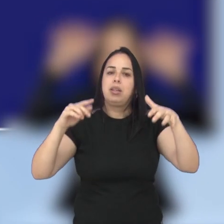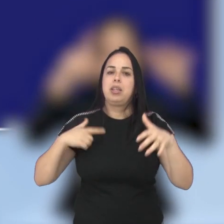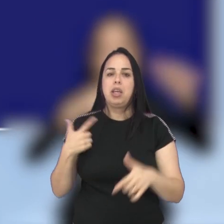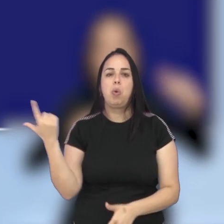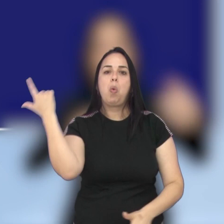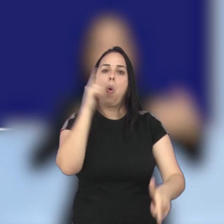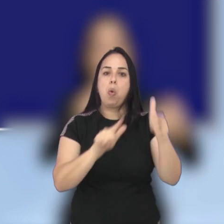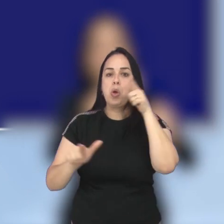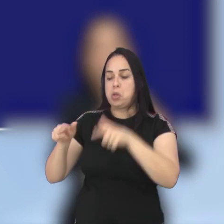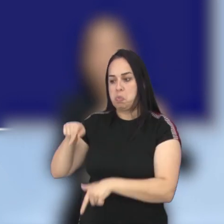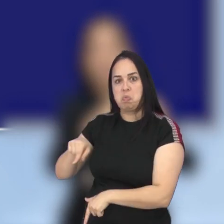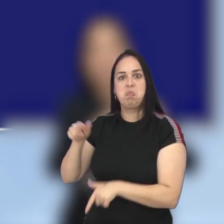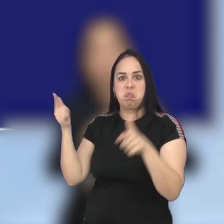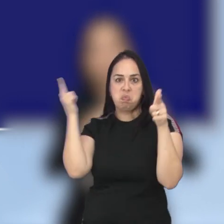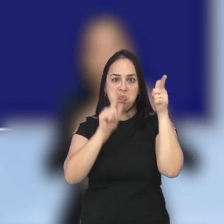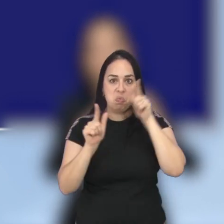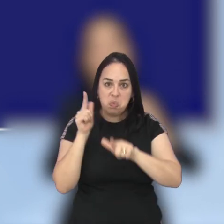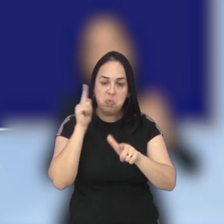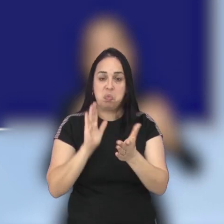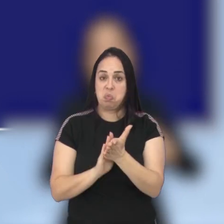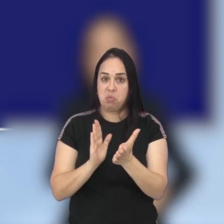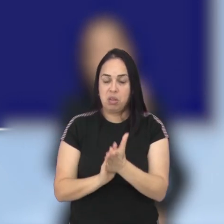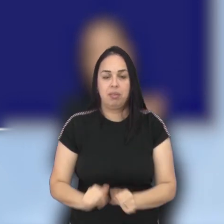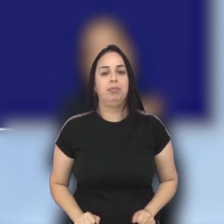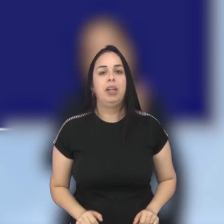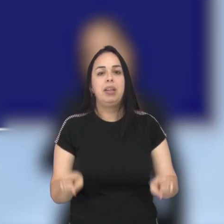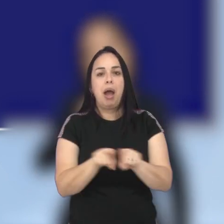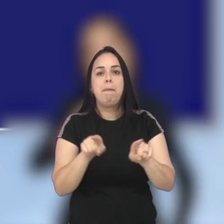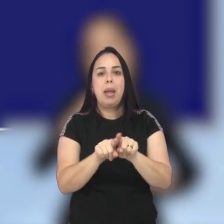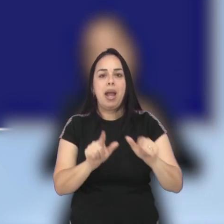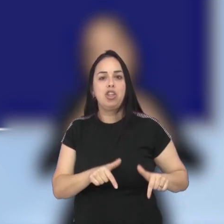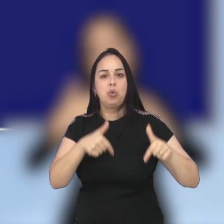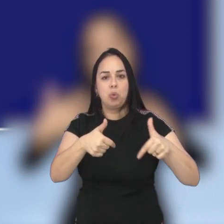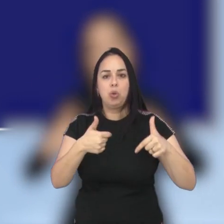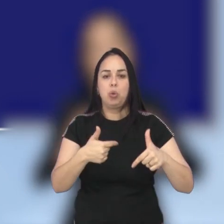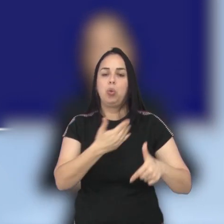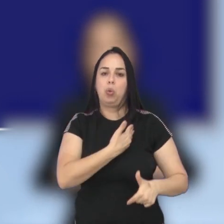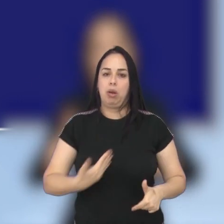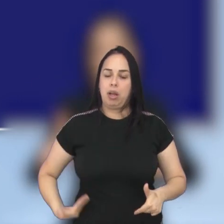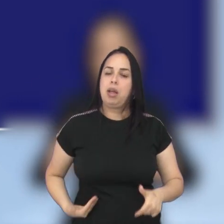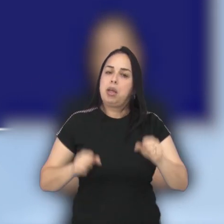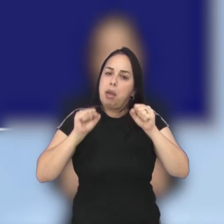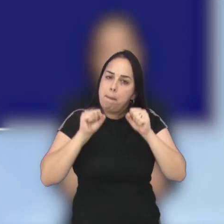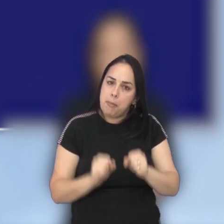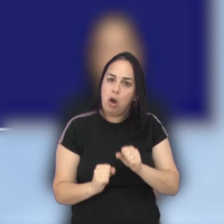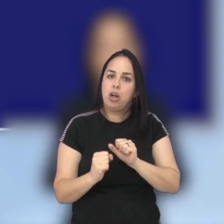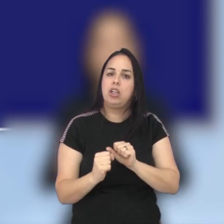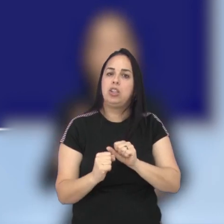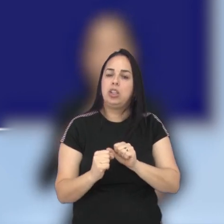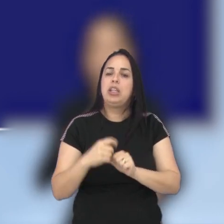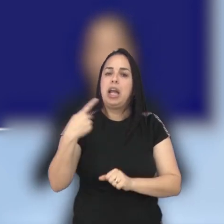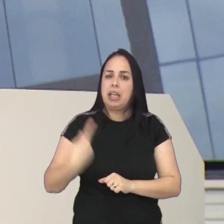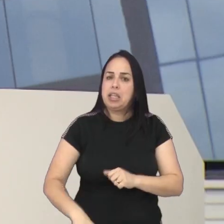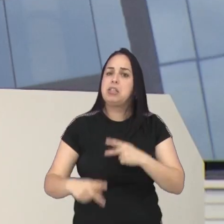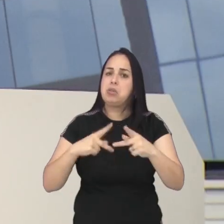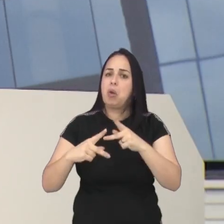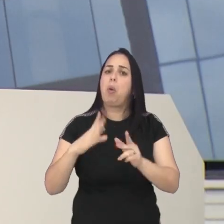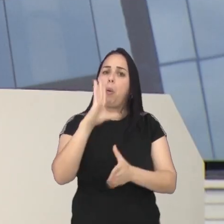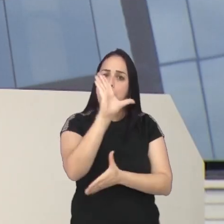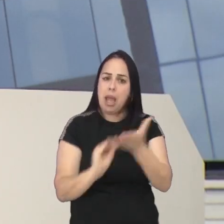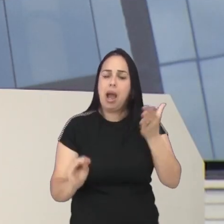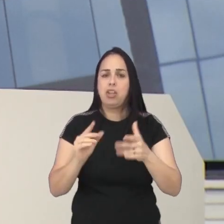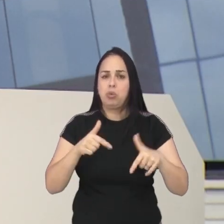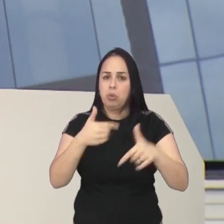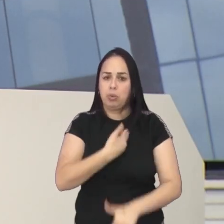diversas conquistas. Petiti também elencou exemplos de políticas públicas na área que poderiam ser seguidos por São José. O tema